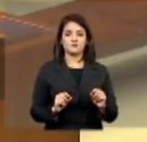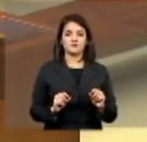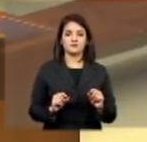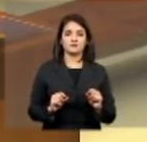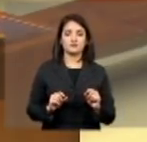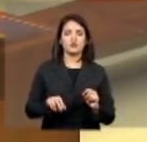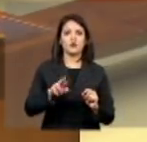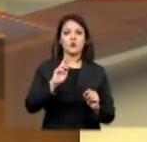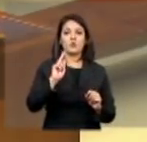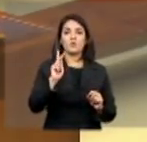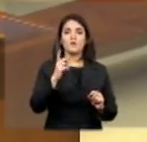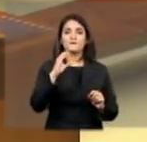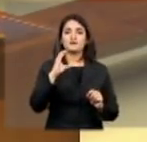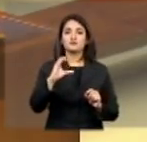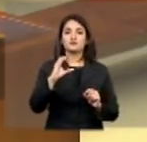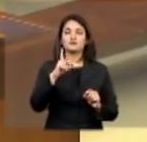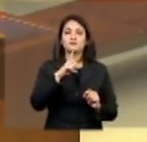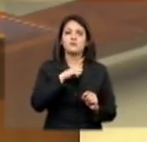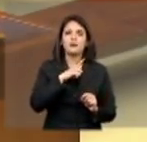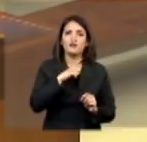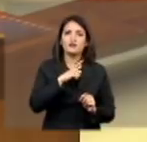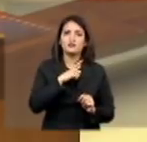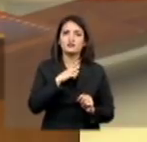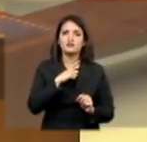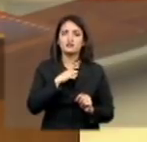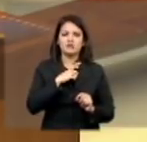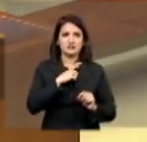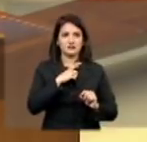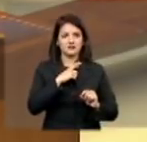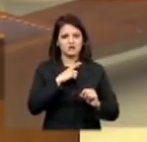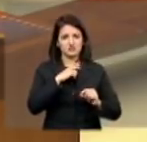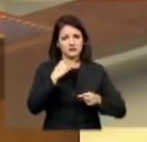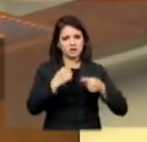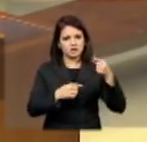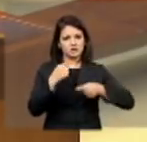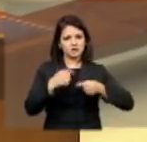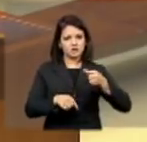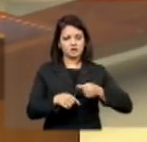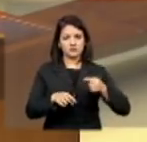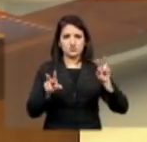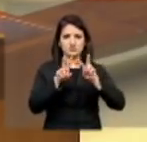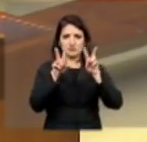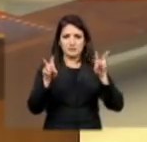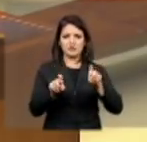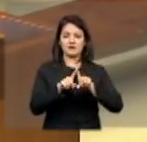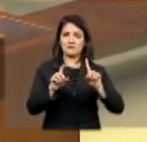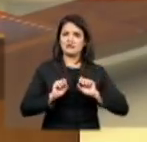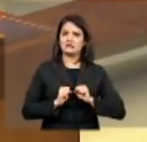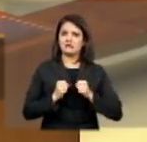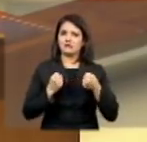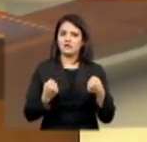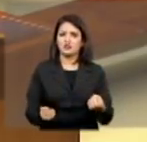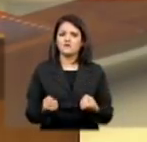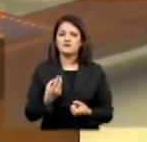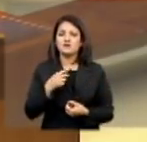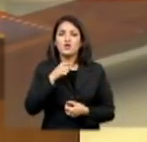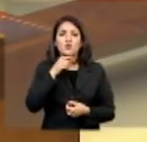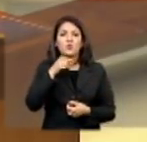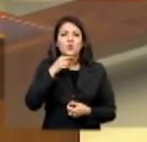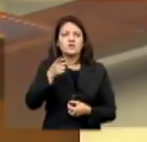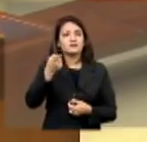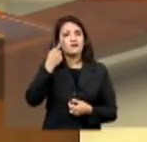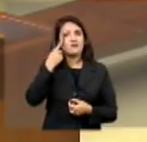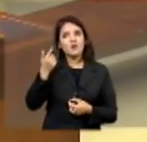corpus para tratar dessa matéria ea defesa não consegue vislumbrar uma outra alternativa